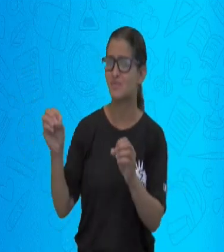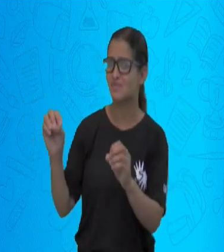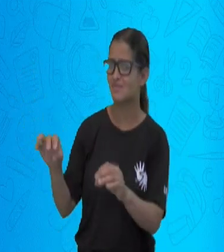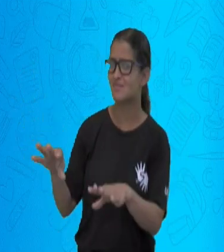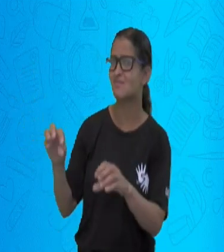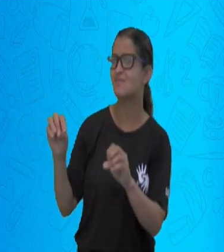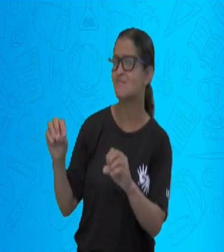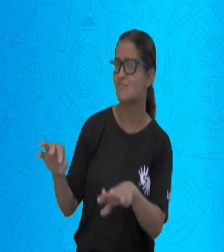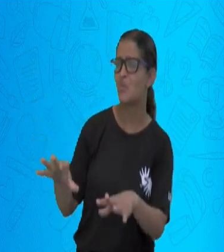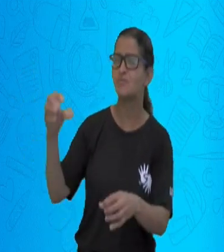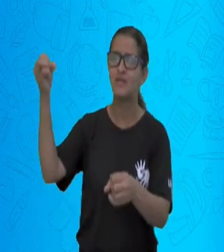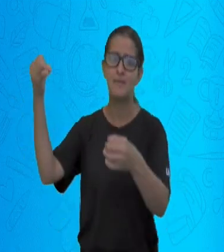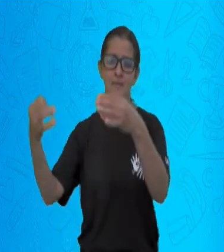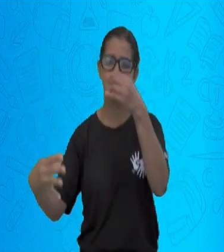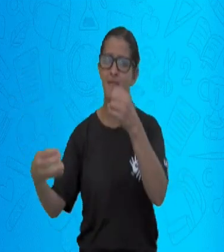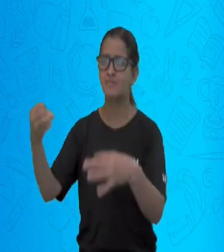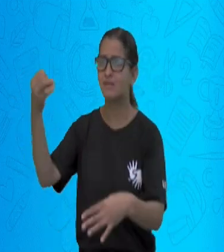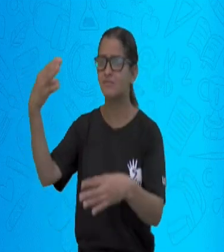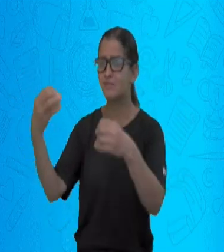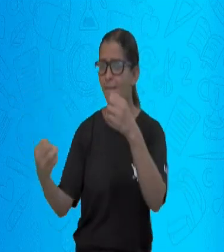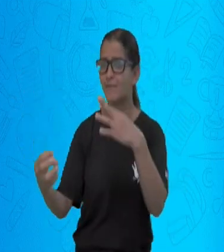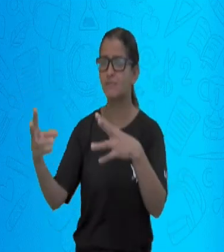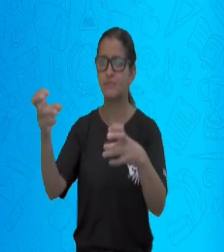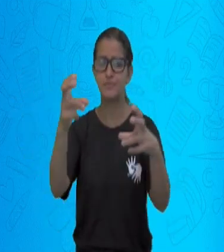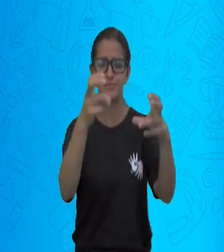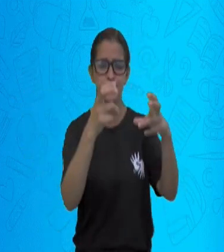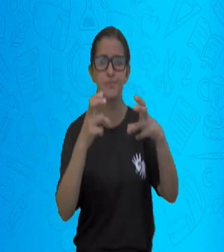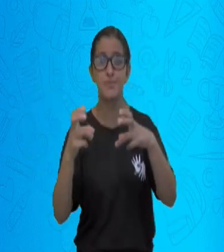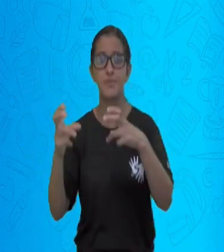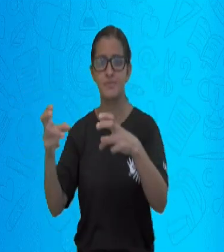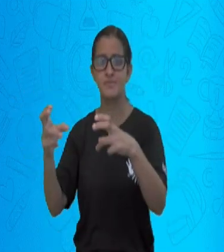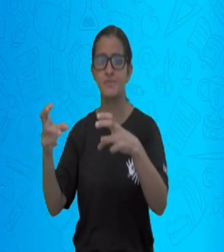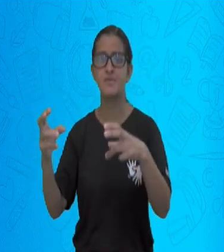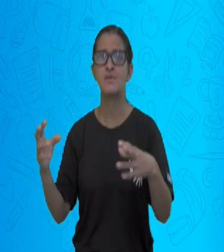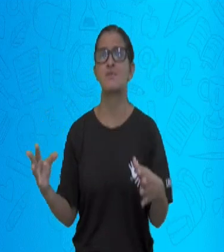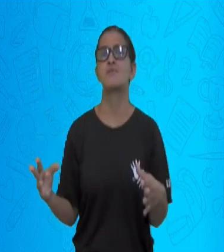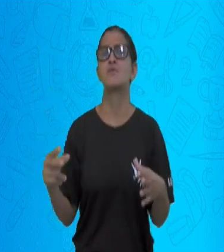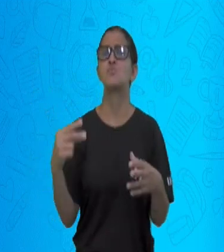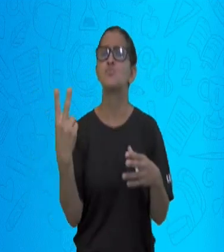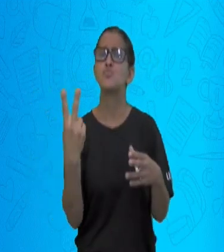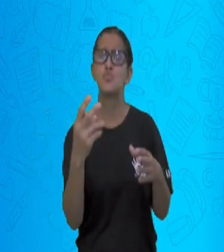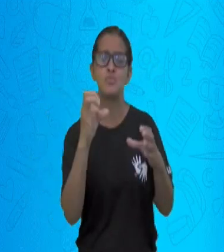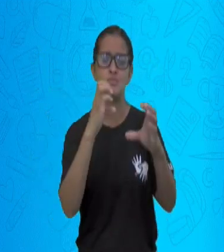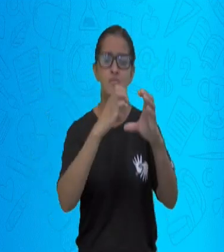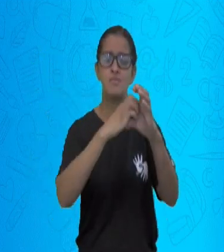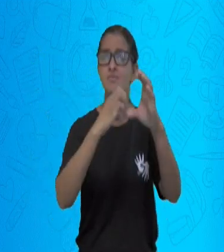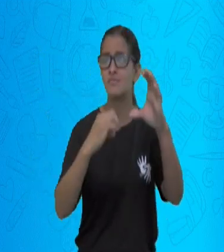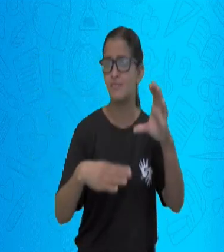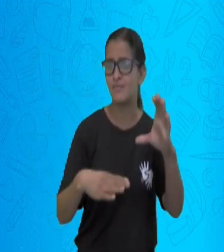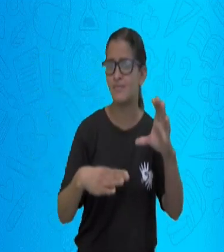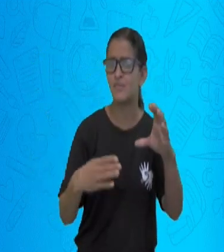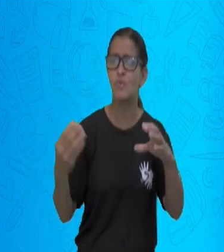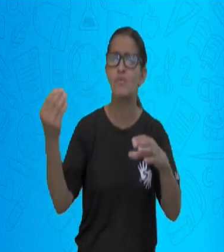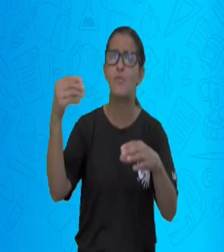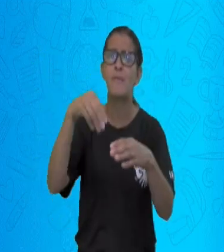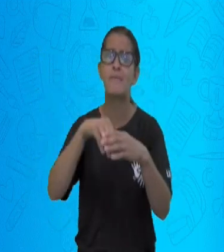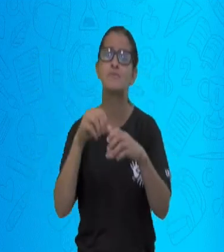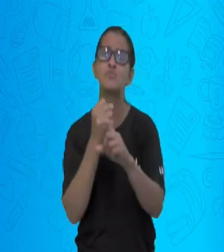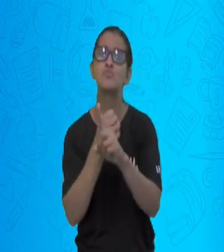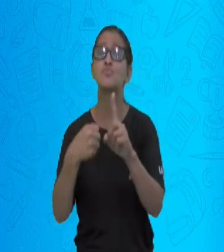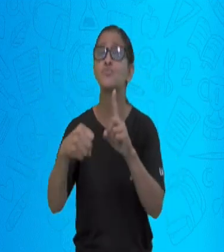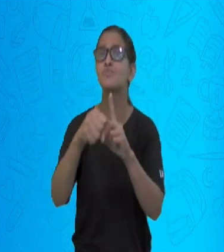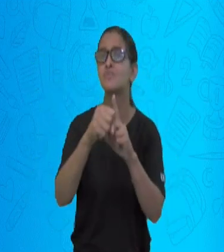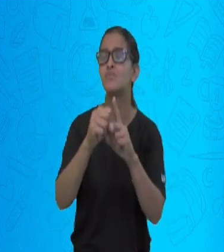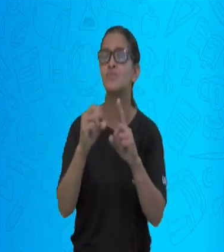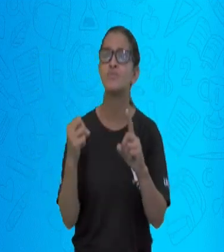permanências. É muito fácil de nós percebermos essas duas características dentro da sociedade ou até mesmo dentro da nossa cidade.